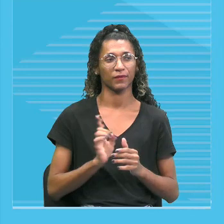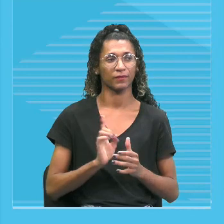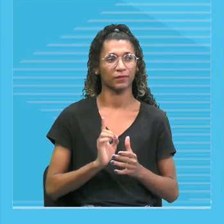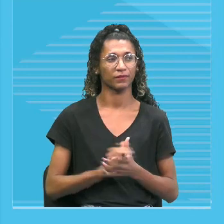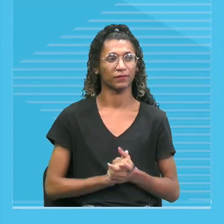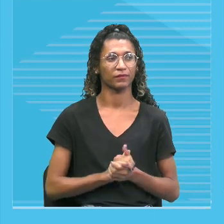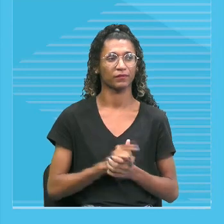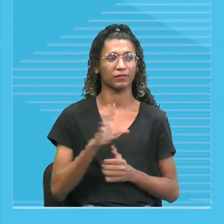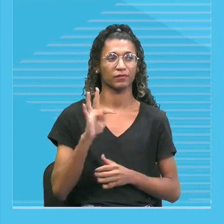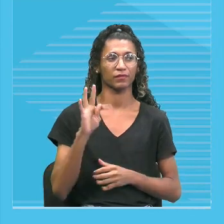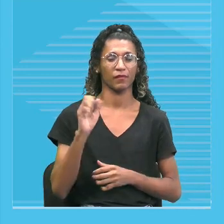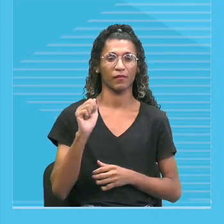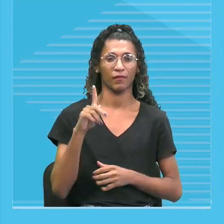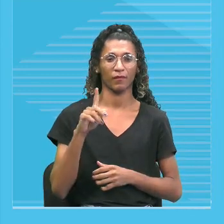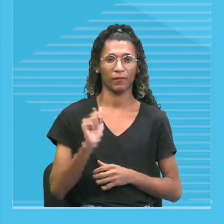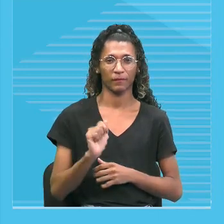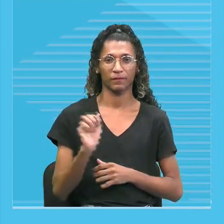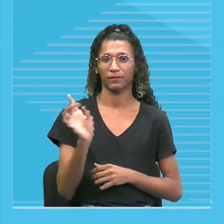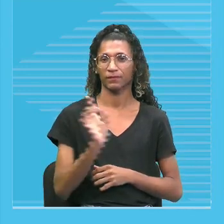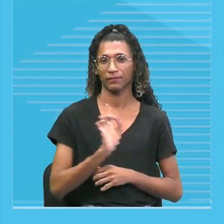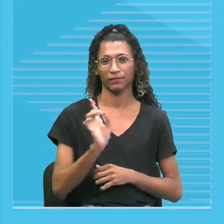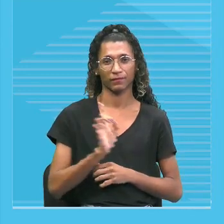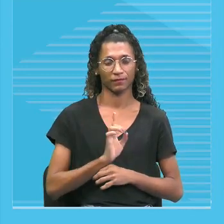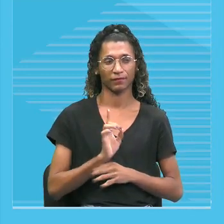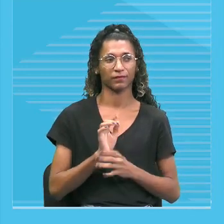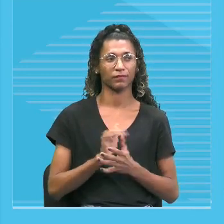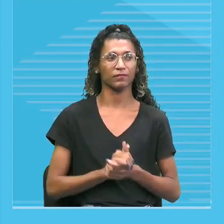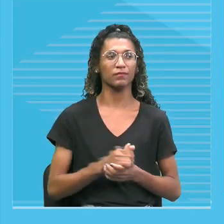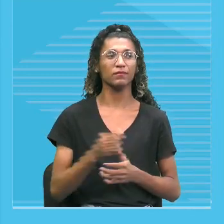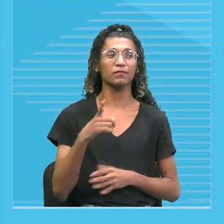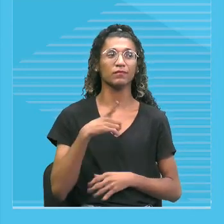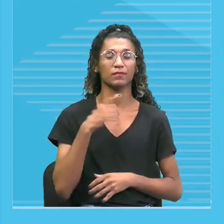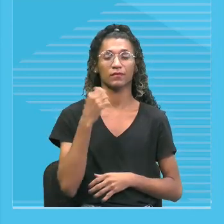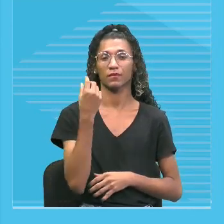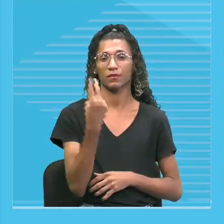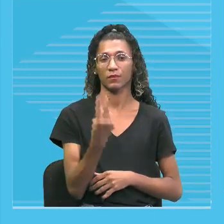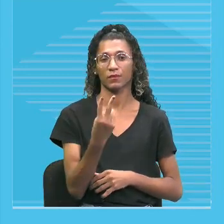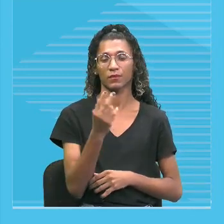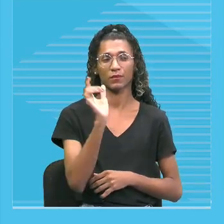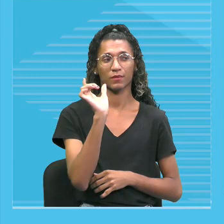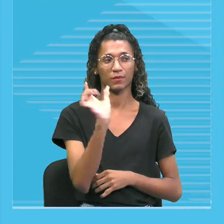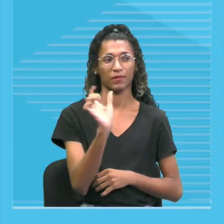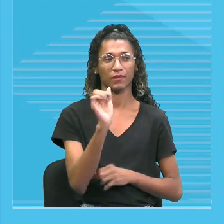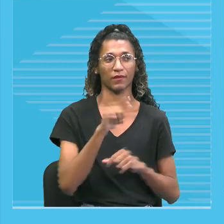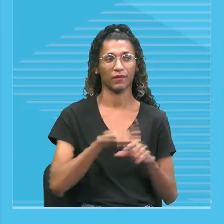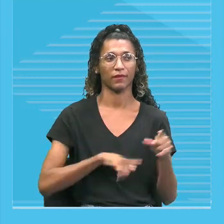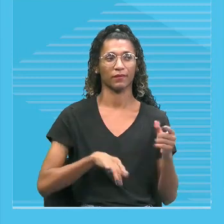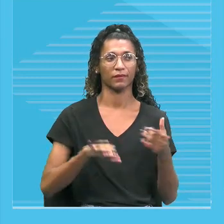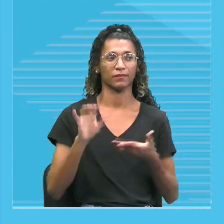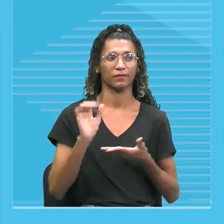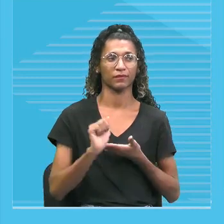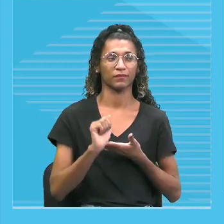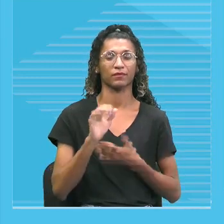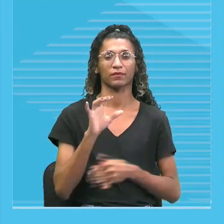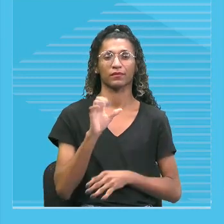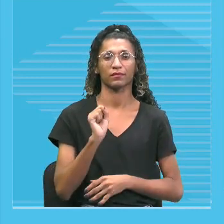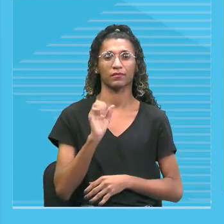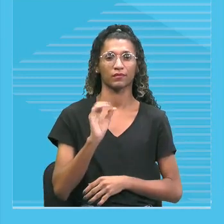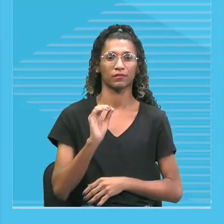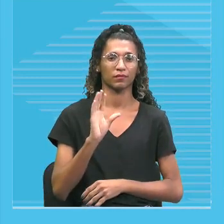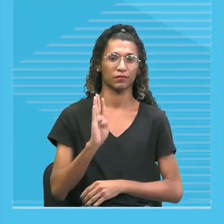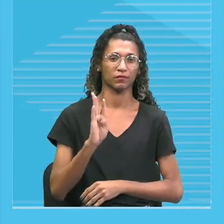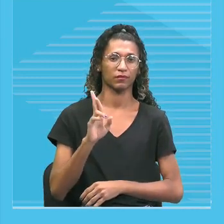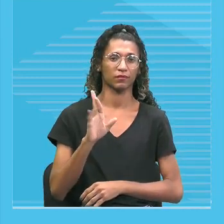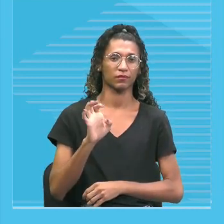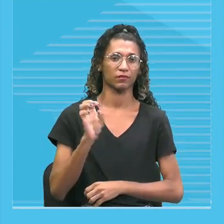tapa é tira-gosto aí sobrou duas palavras a letra a sobremesa e